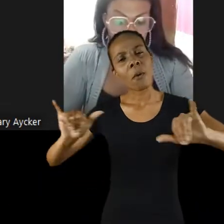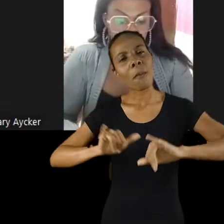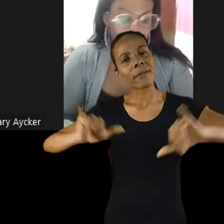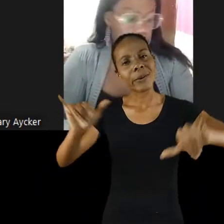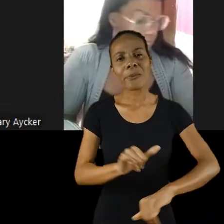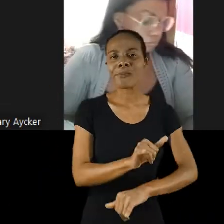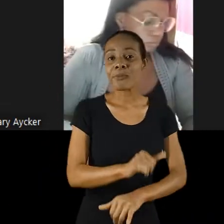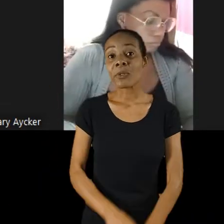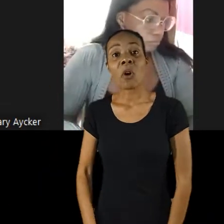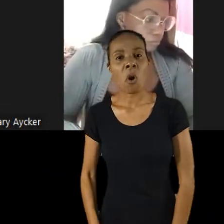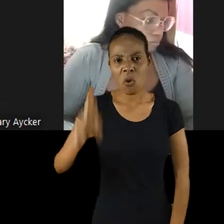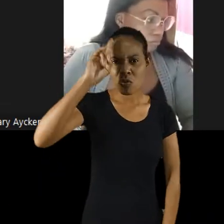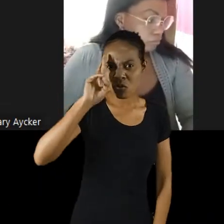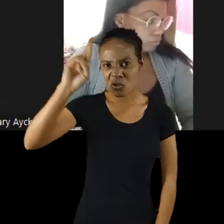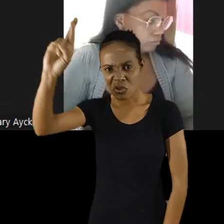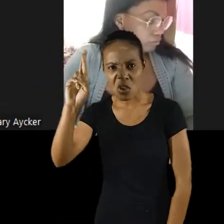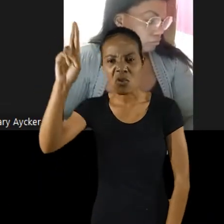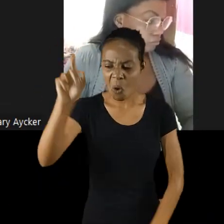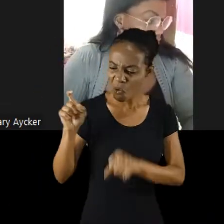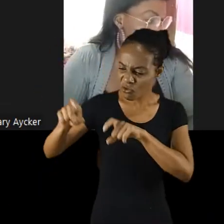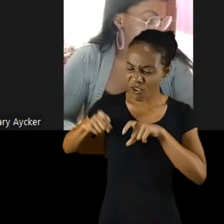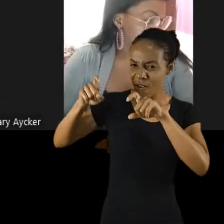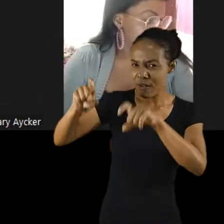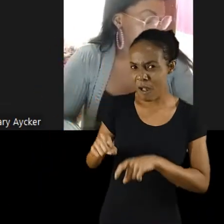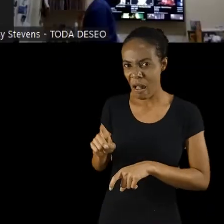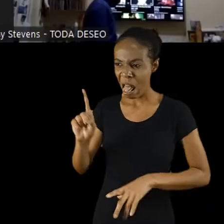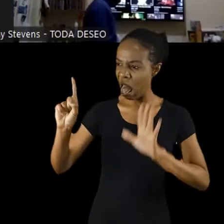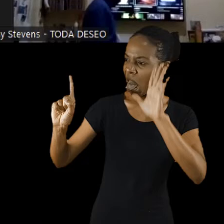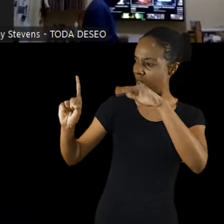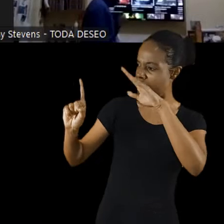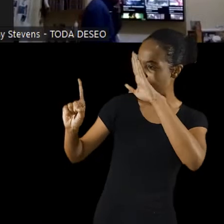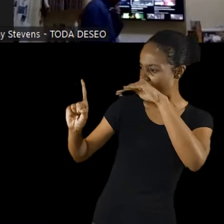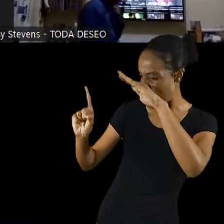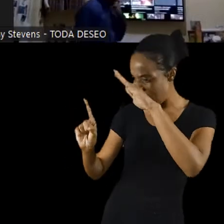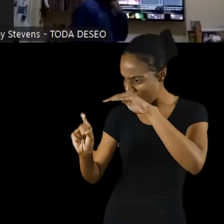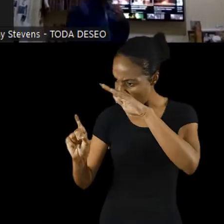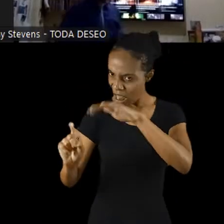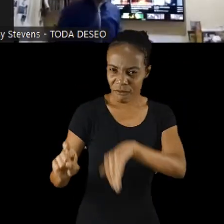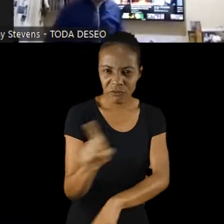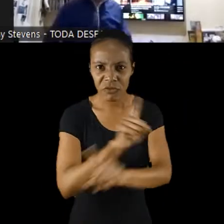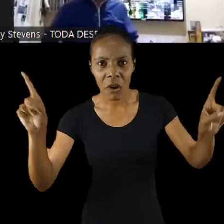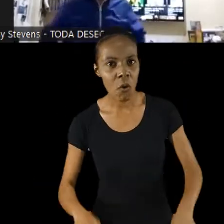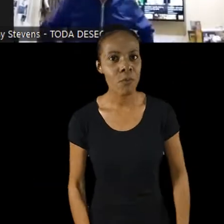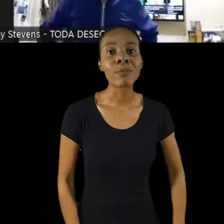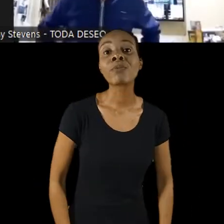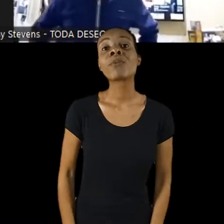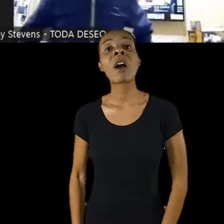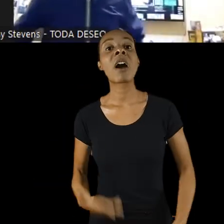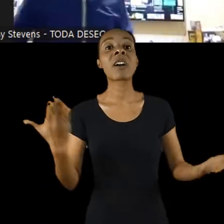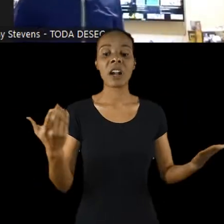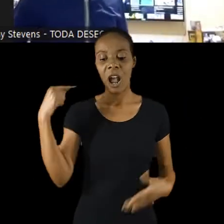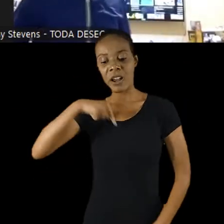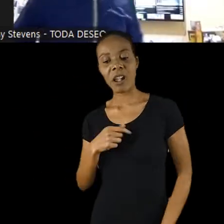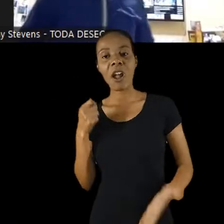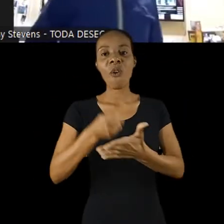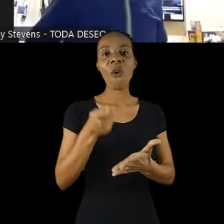Não deixe nem o senhor do engenho fazer tua cabeça baixar. Hip hop é minha casa e com ele eu honro o compromisso. Não é pra